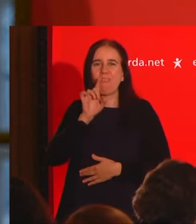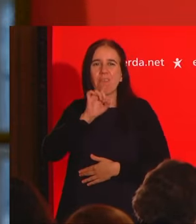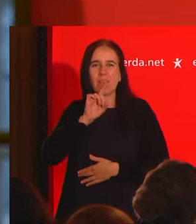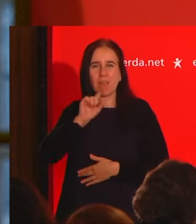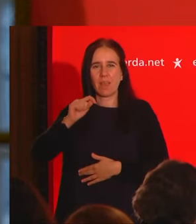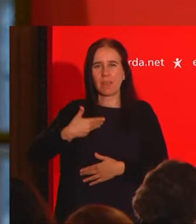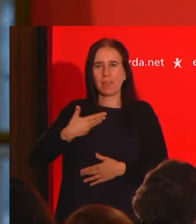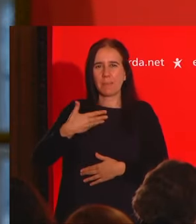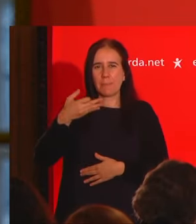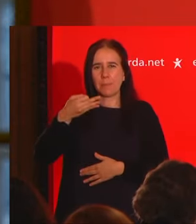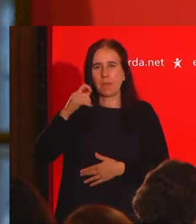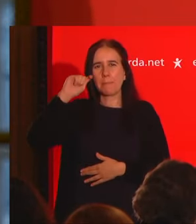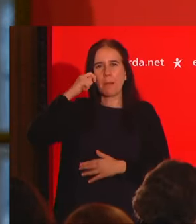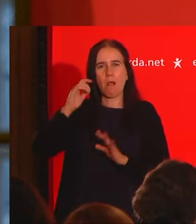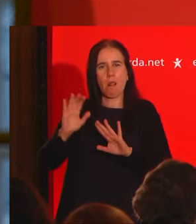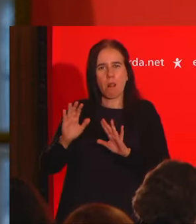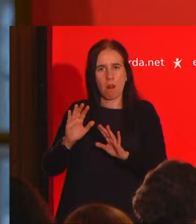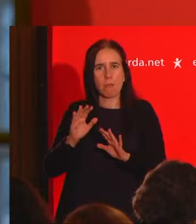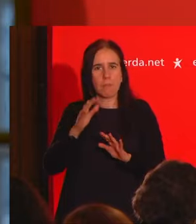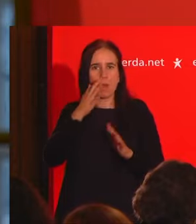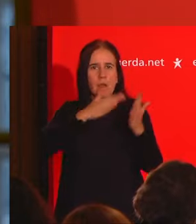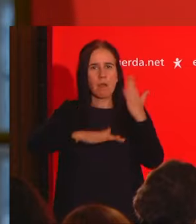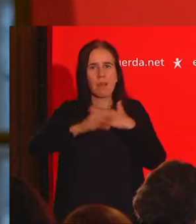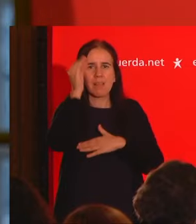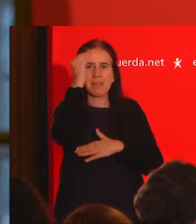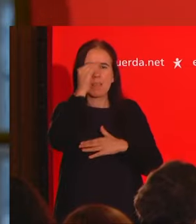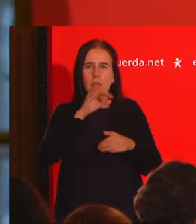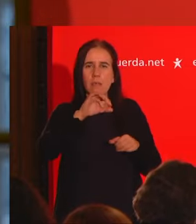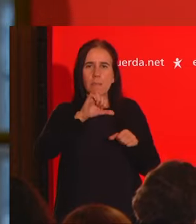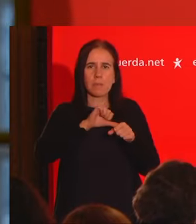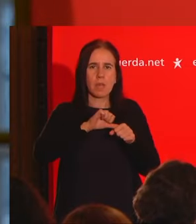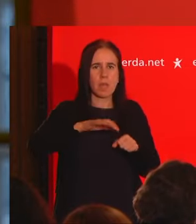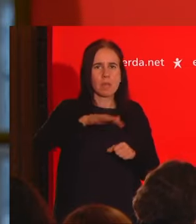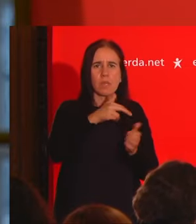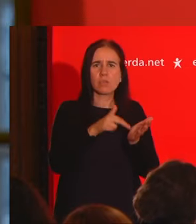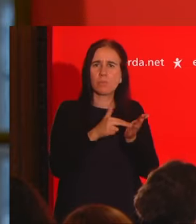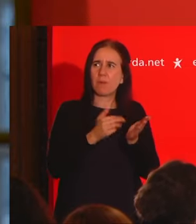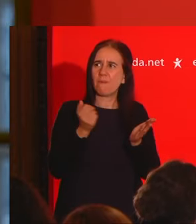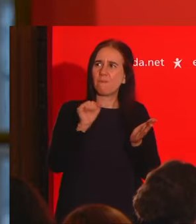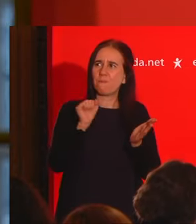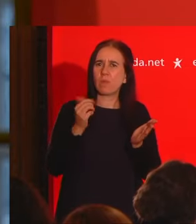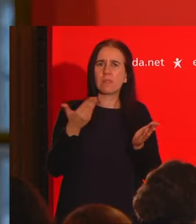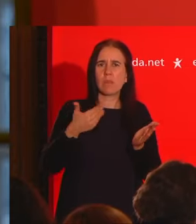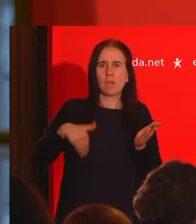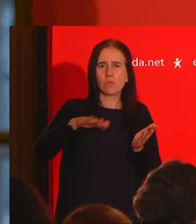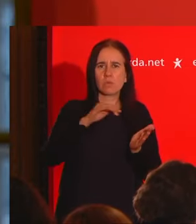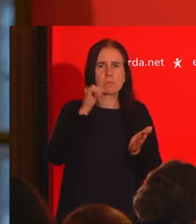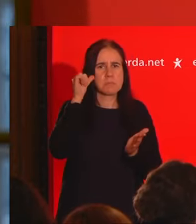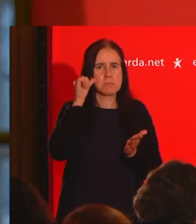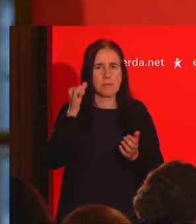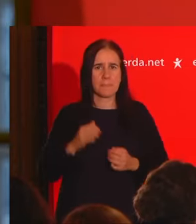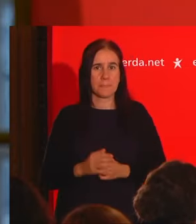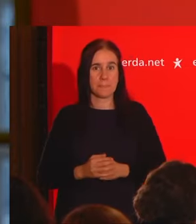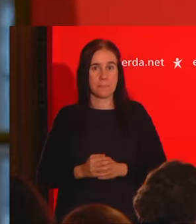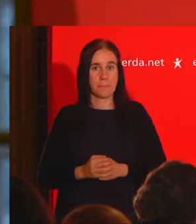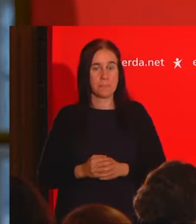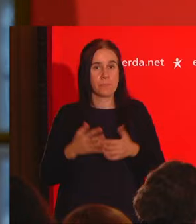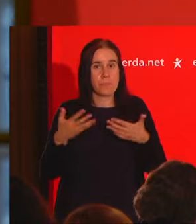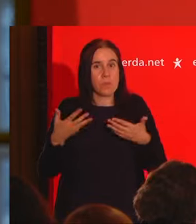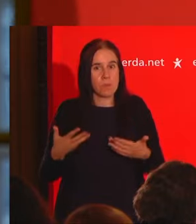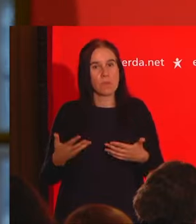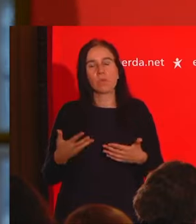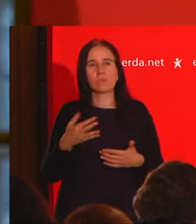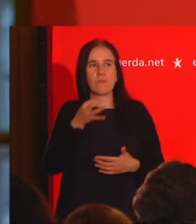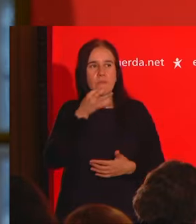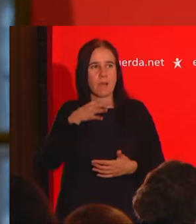da EDP e que o povo da Terra de Miranda continua à espera do que é seu por direito. Hoje queria